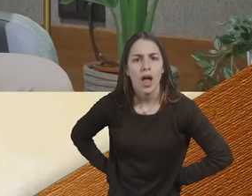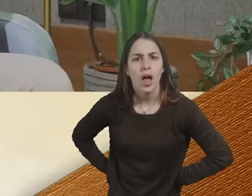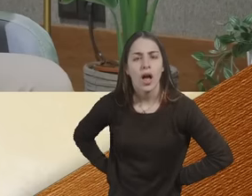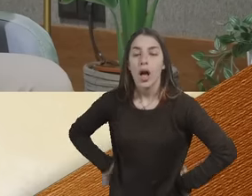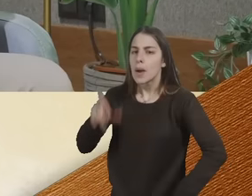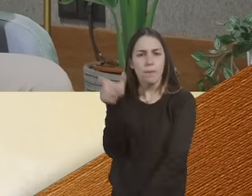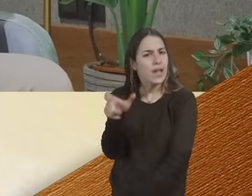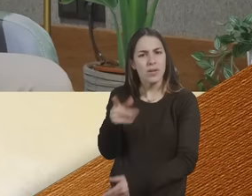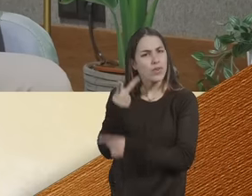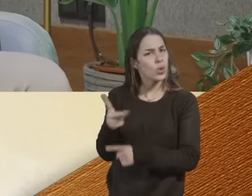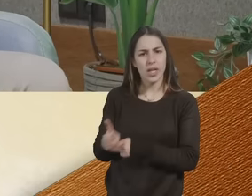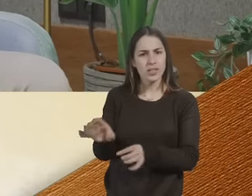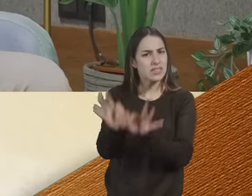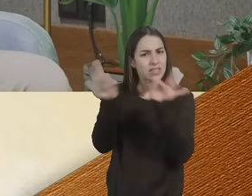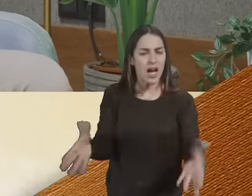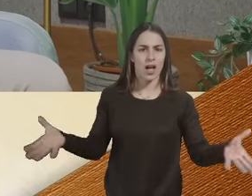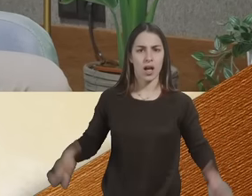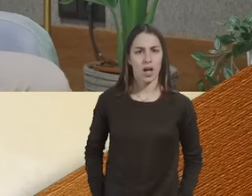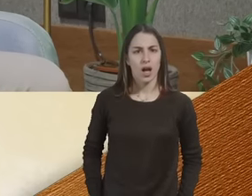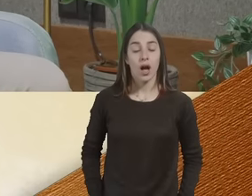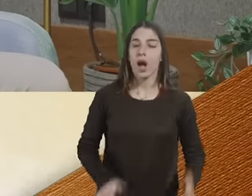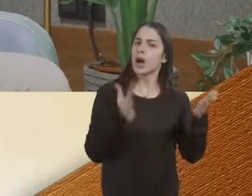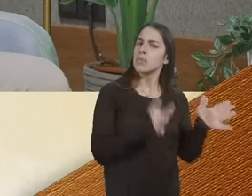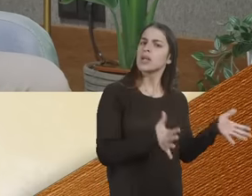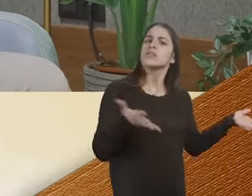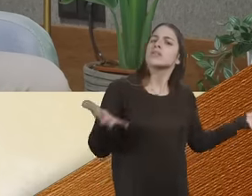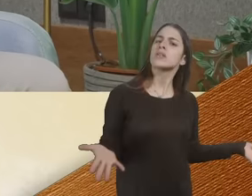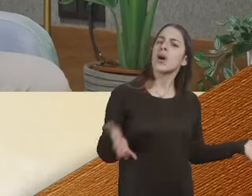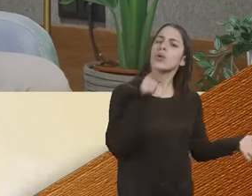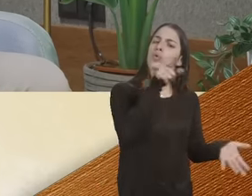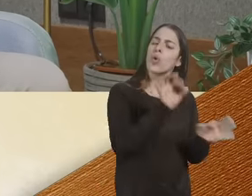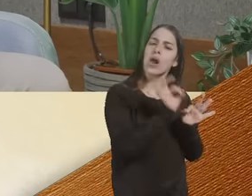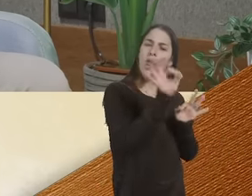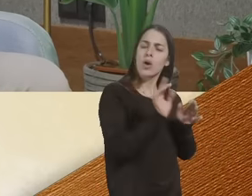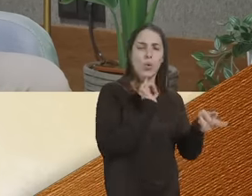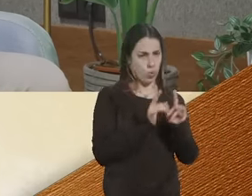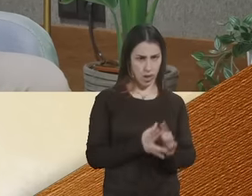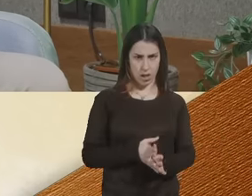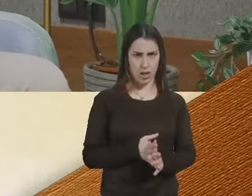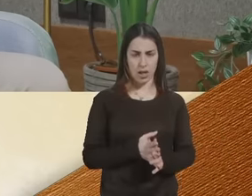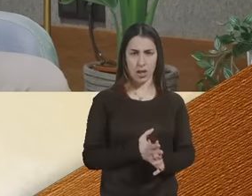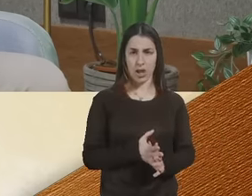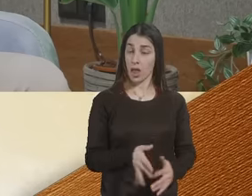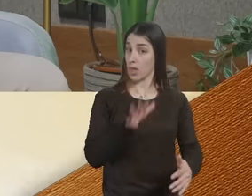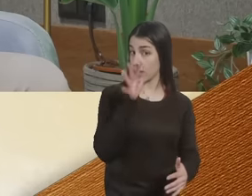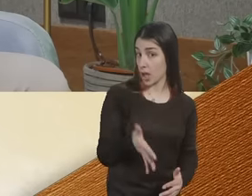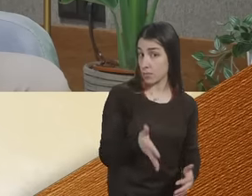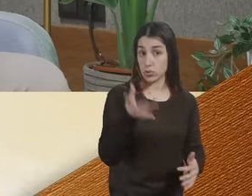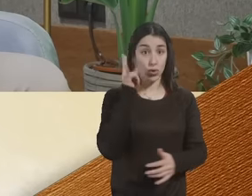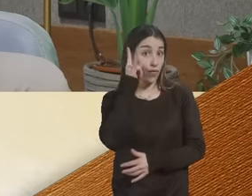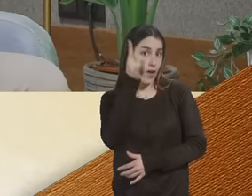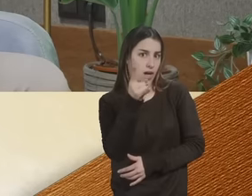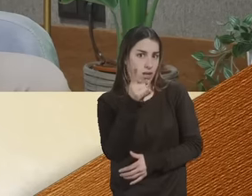As palavras são violência. Mas então o que é que está a sugerir? Que digamos vacas